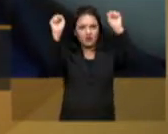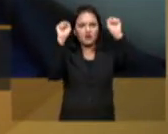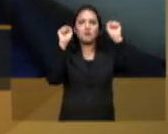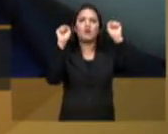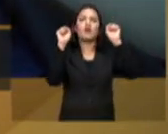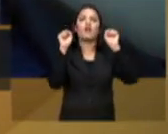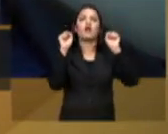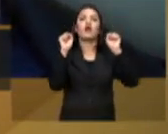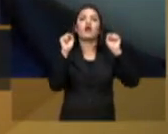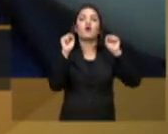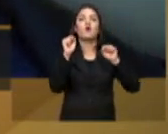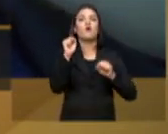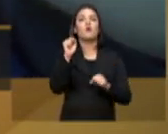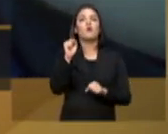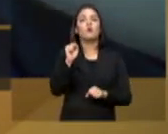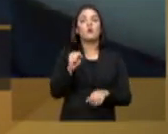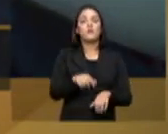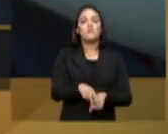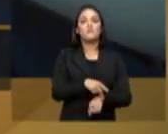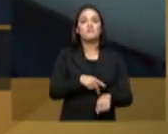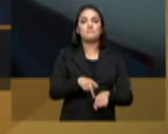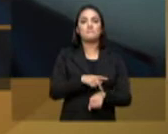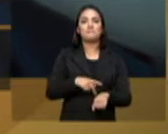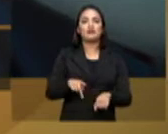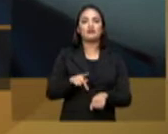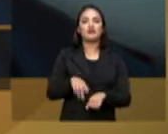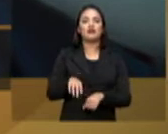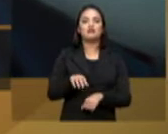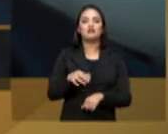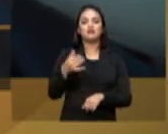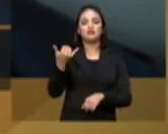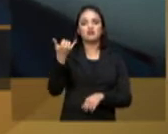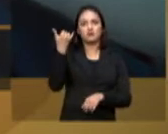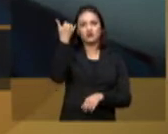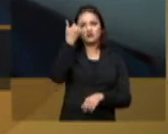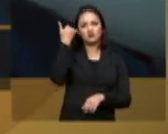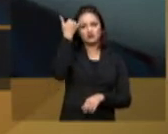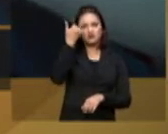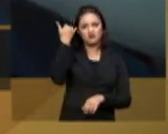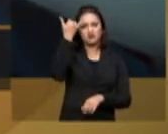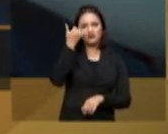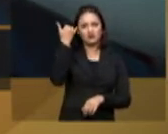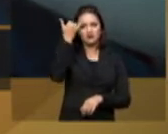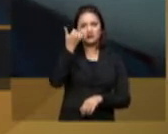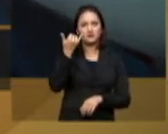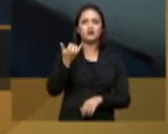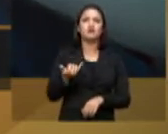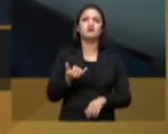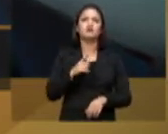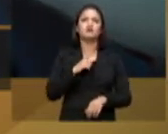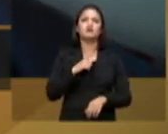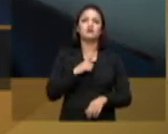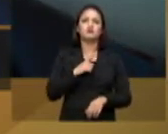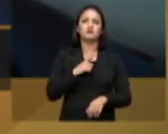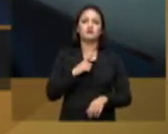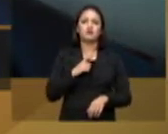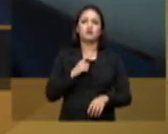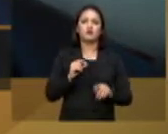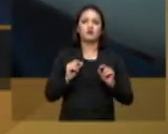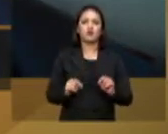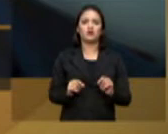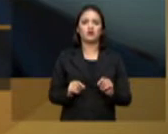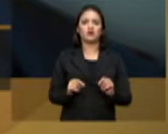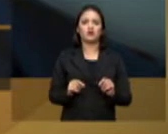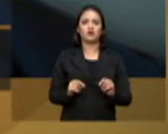que a delegação por lei da matéria tributária para o ato infralegal deveria